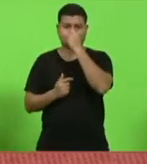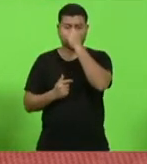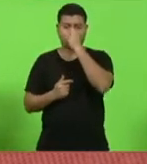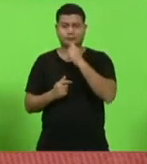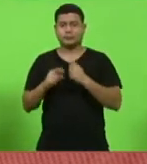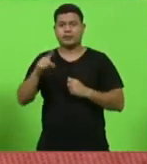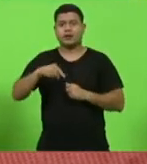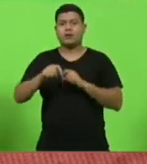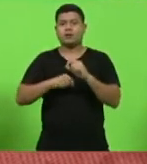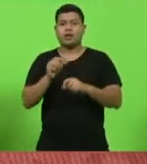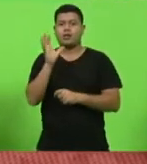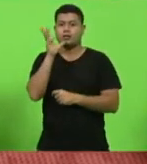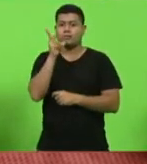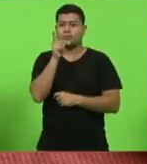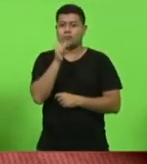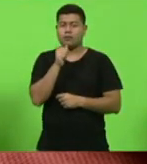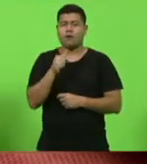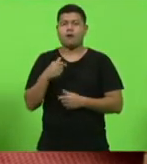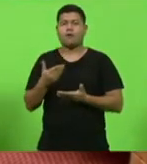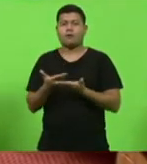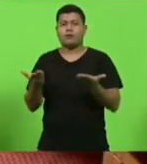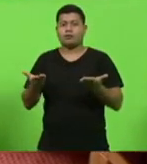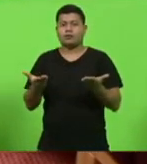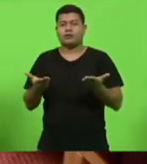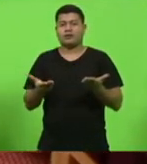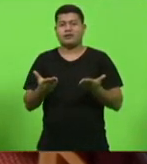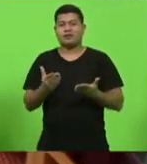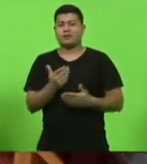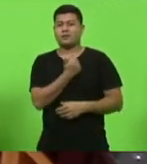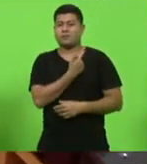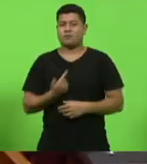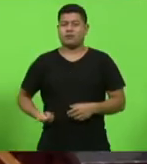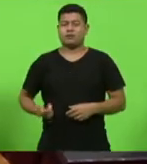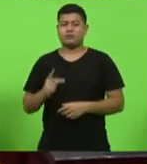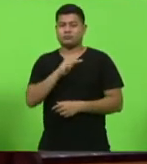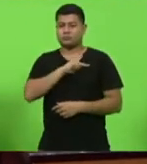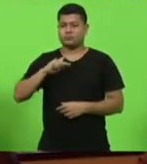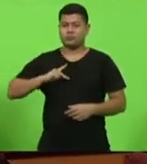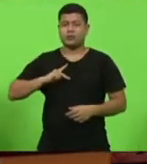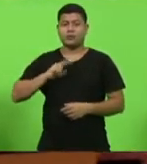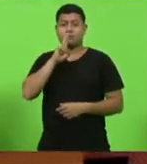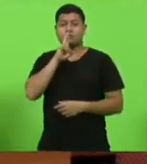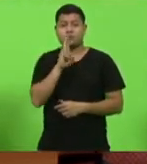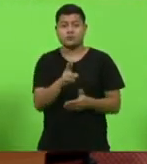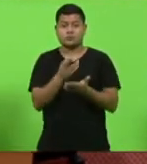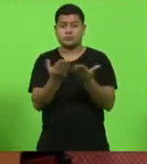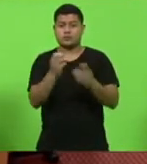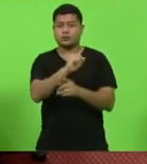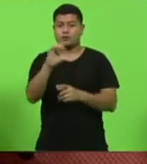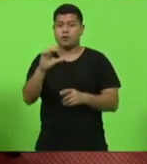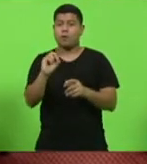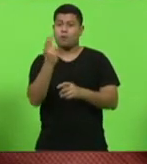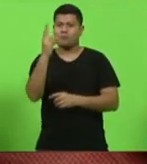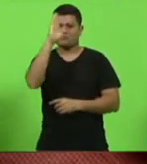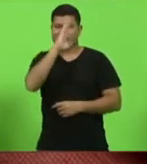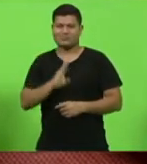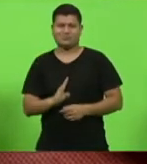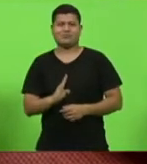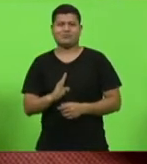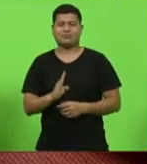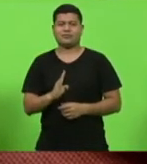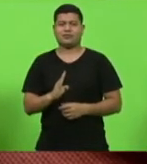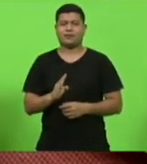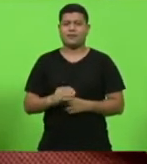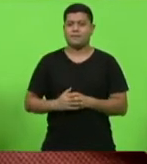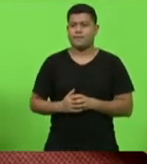é a morosidade com que a máquina pública Responde ao cidadão de Santa Catarina responda cidadão brasileiro ao tempo que a